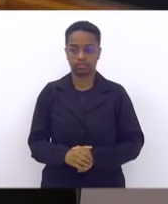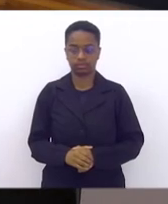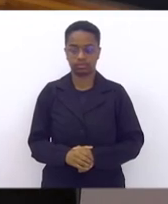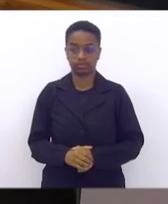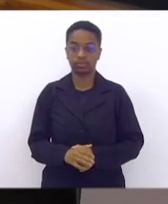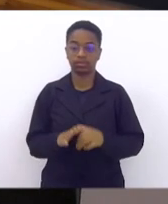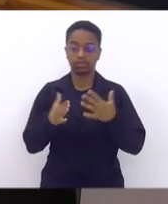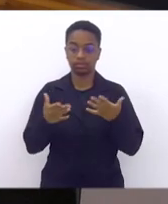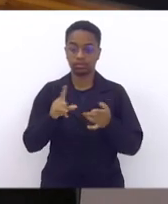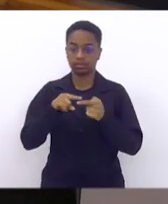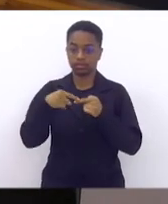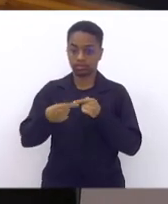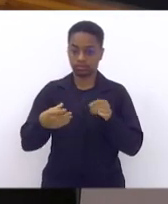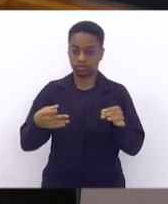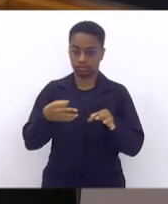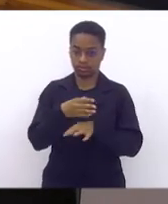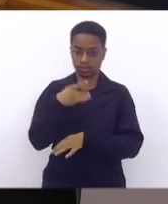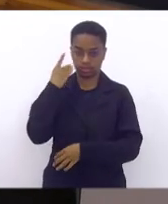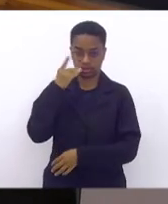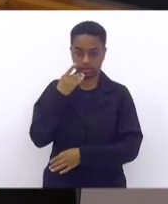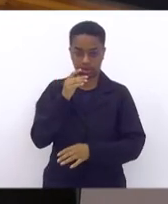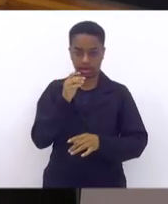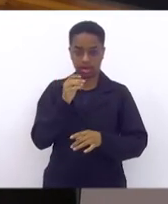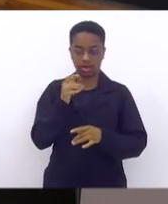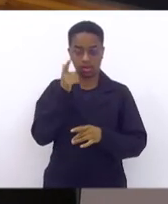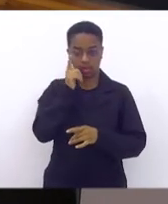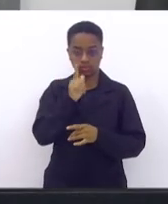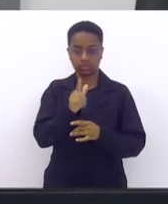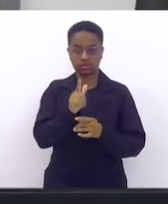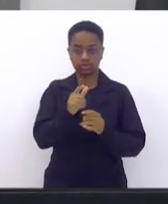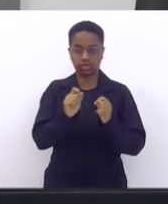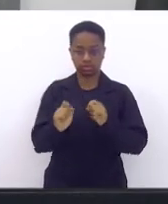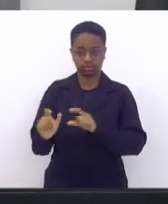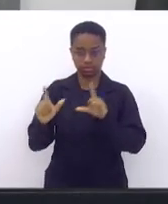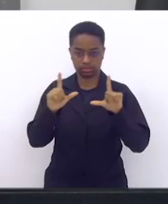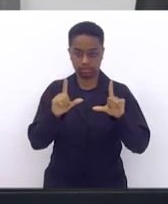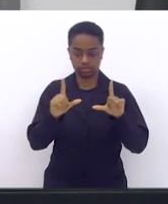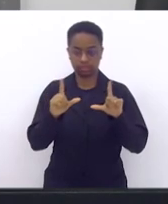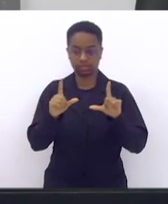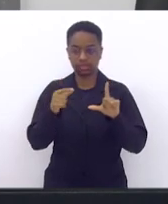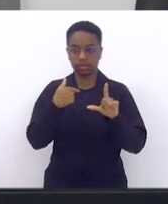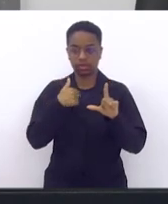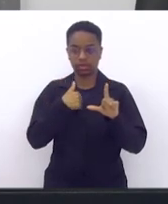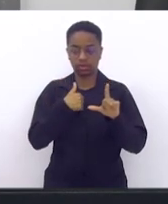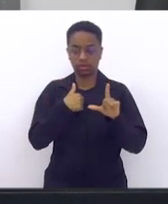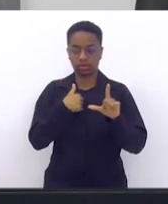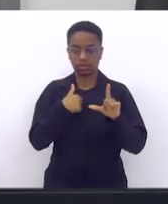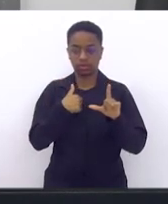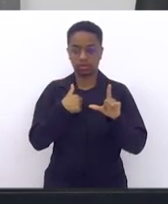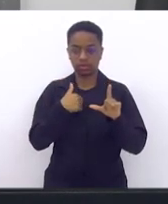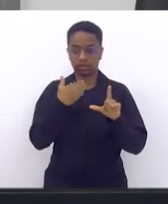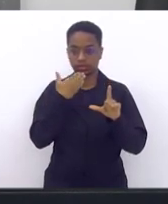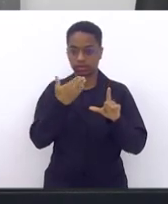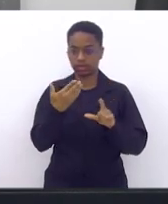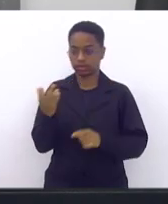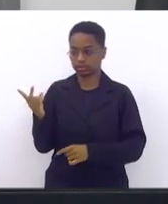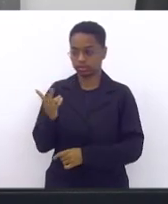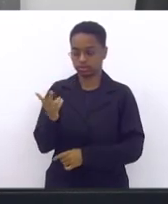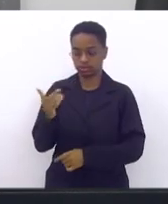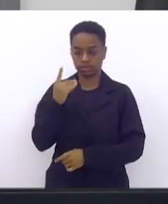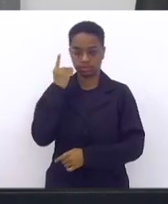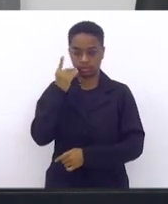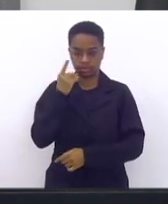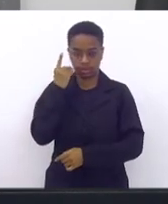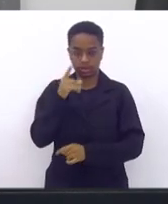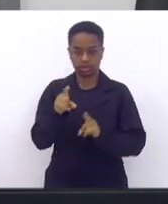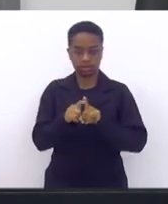assim que os deputados conseguirem entrar, eu vou solicitar às deputadas